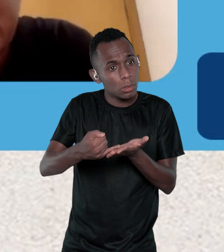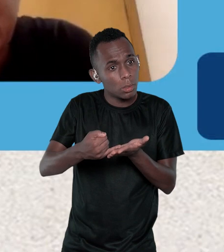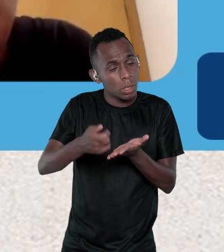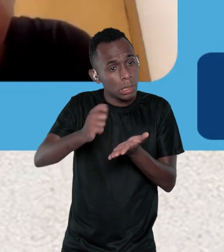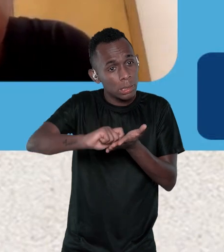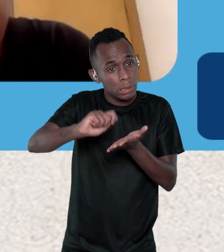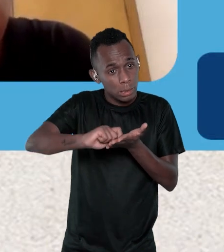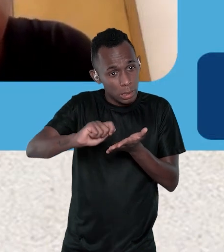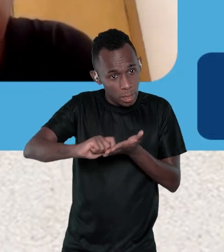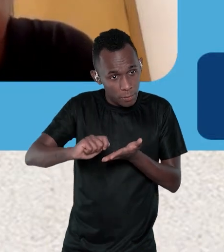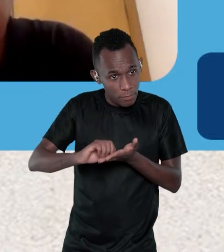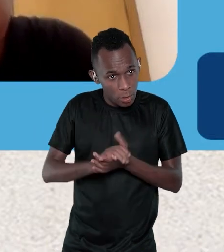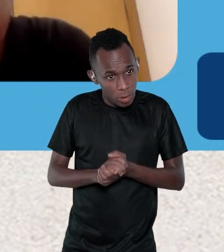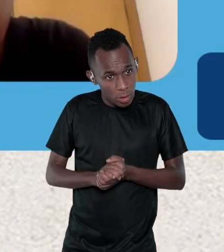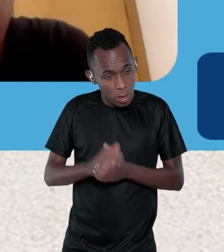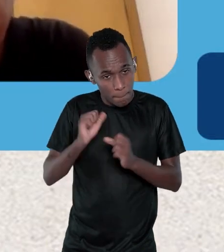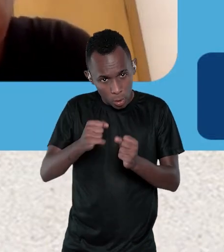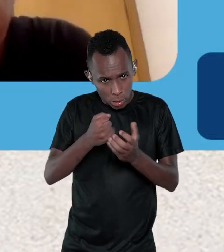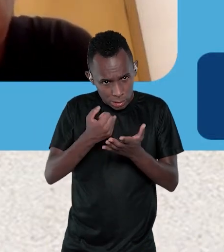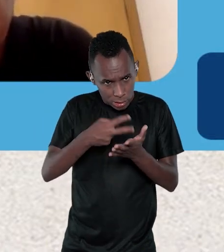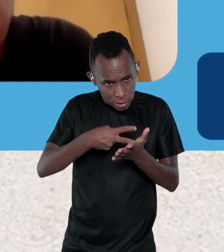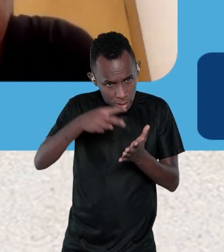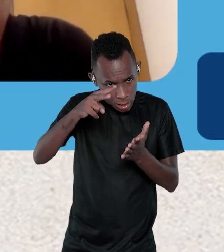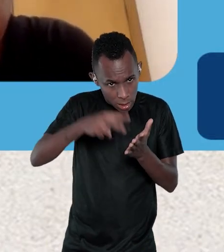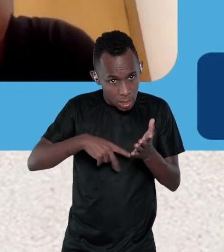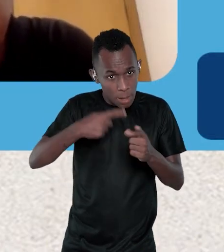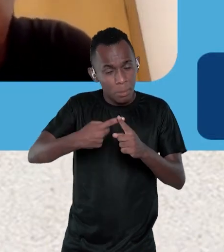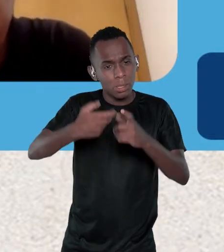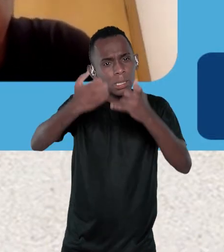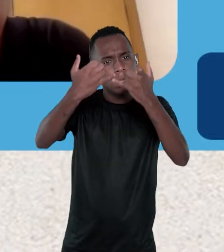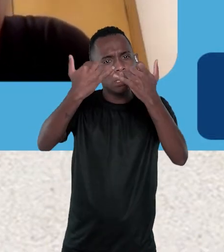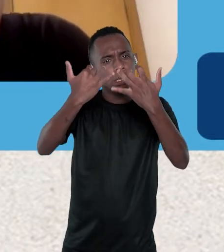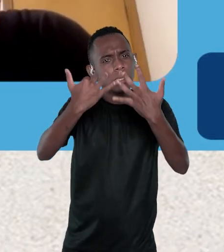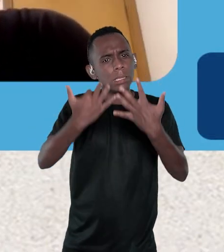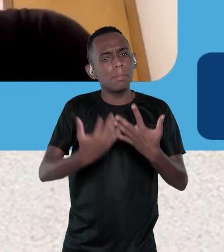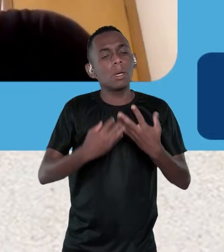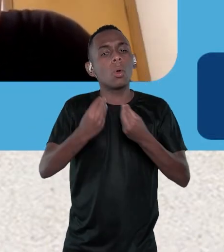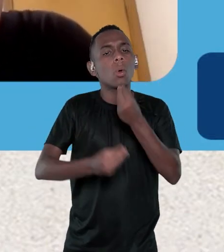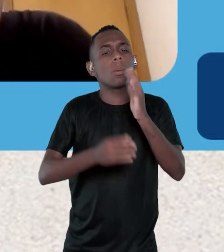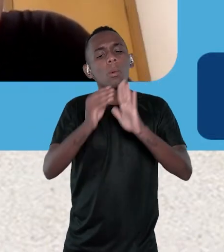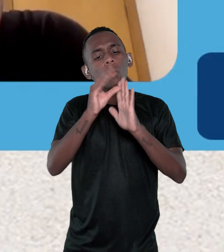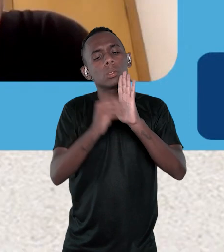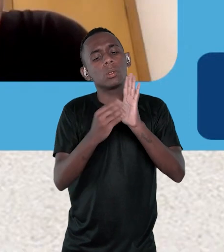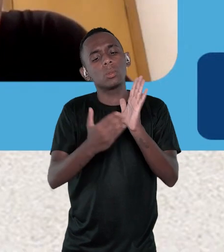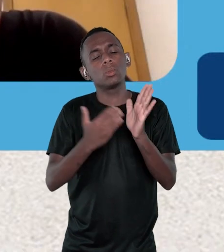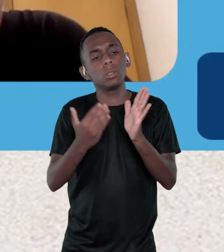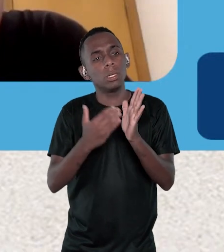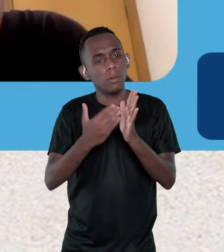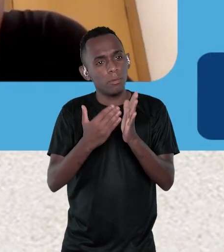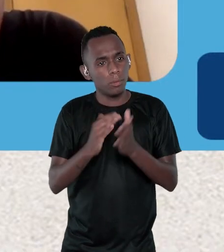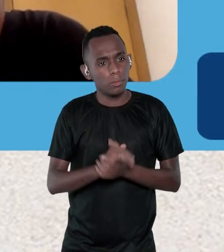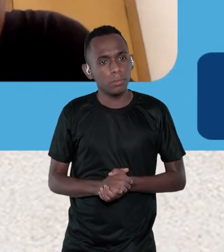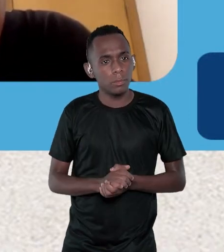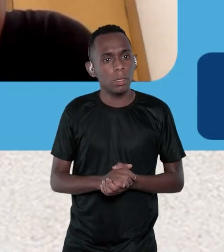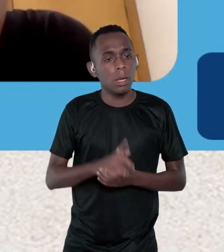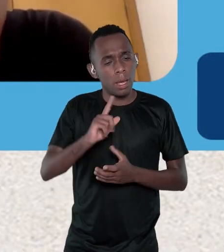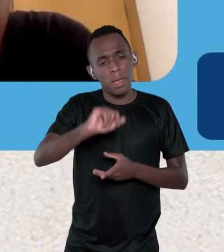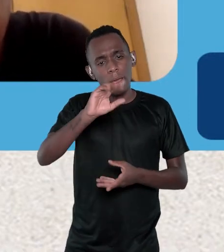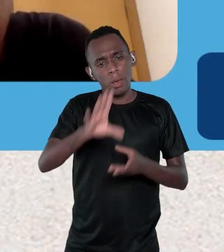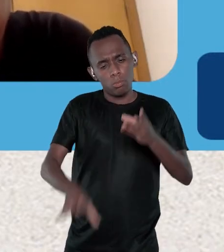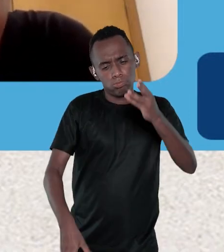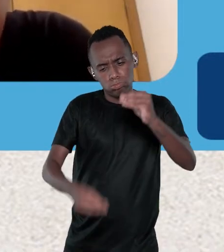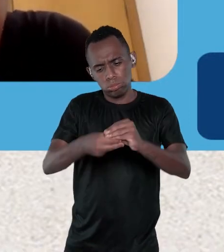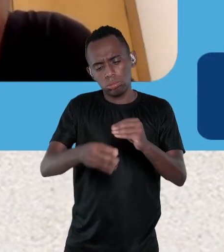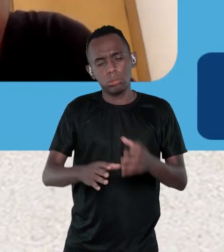ler aí essa introdução que eu escrevo, Uhum. porque ela explica bastante